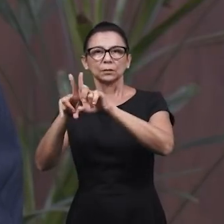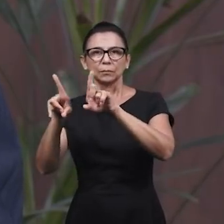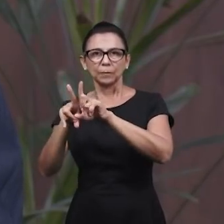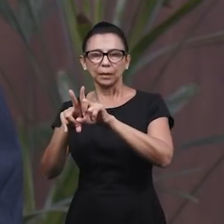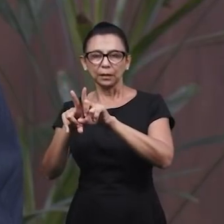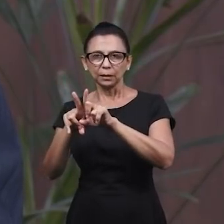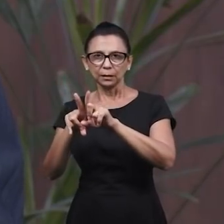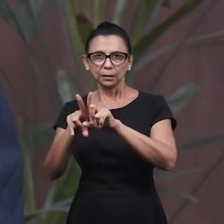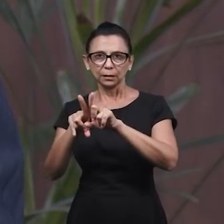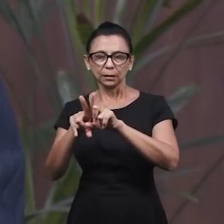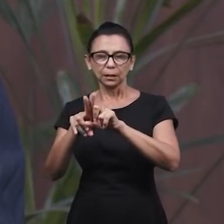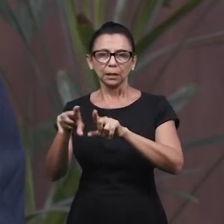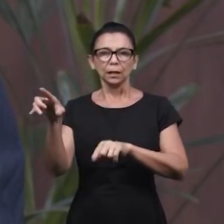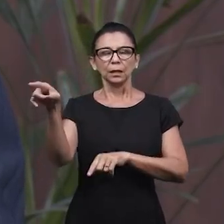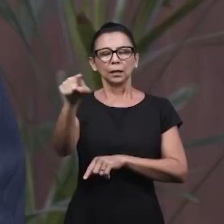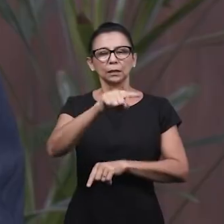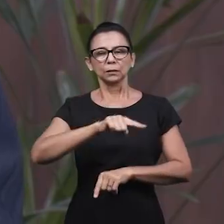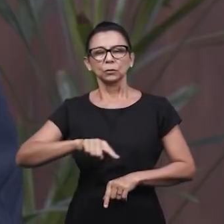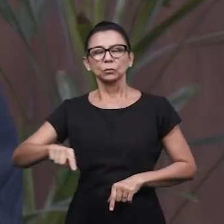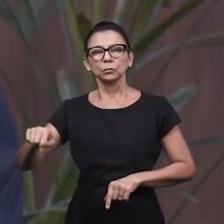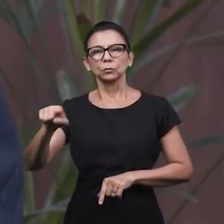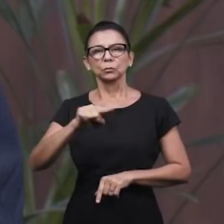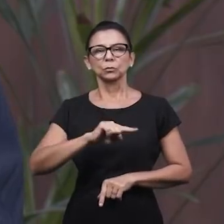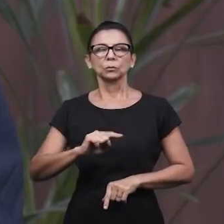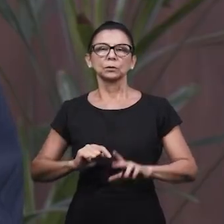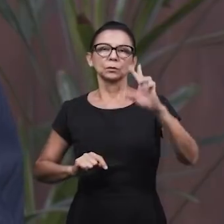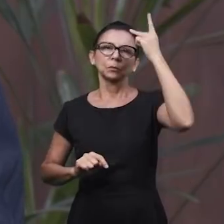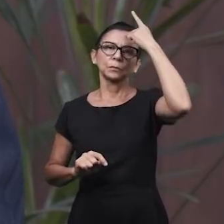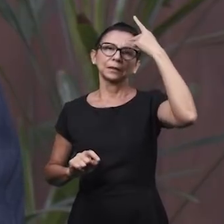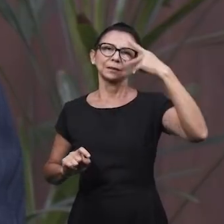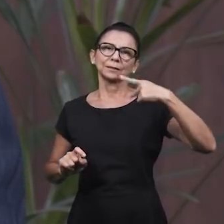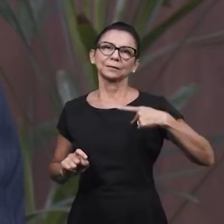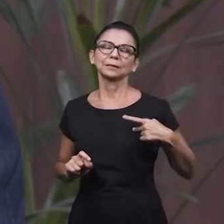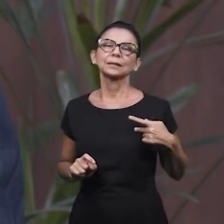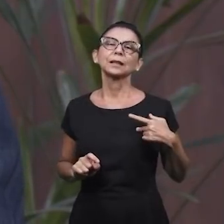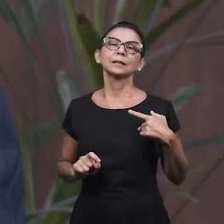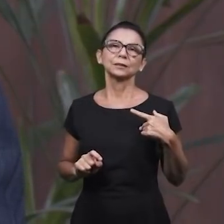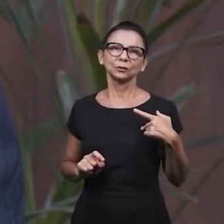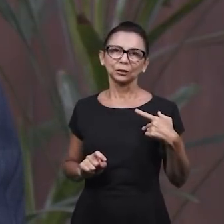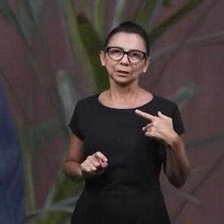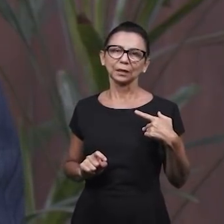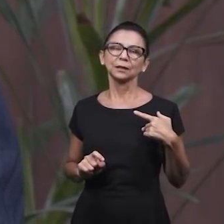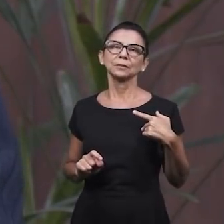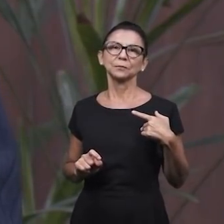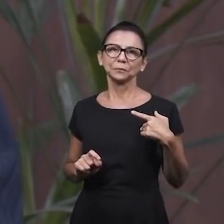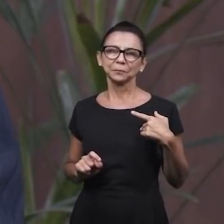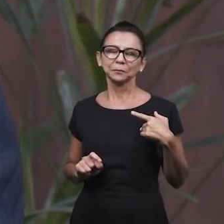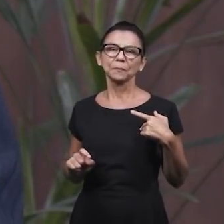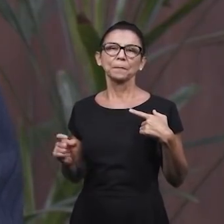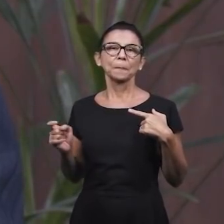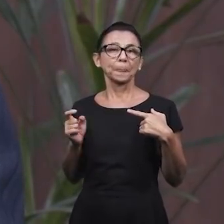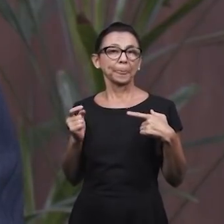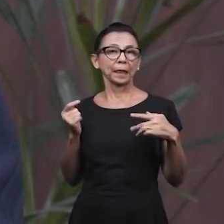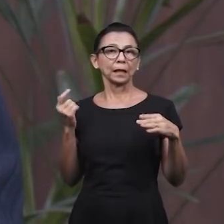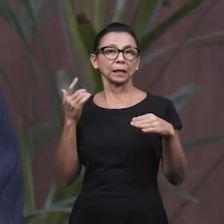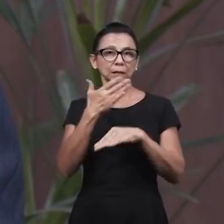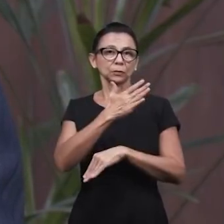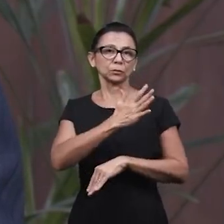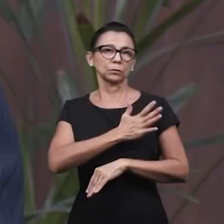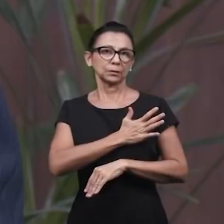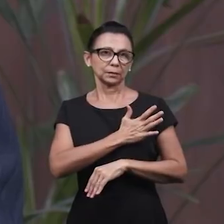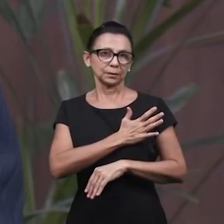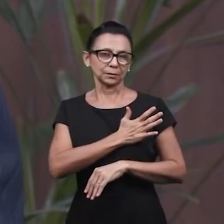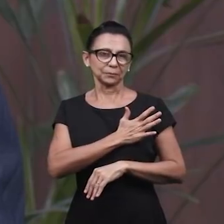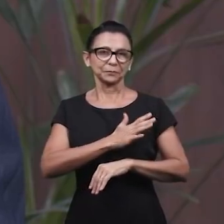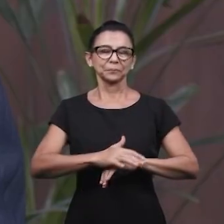homem que crê nele as fronteiras do reino de Deus. Ele ocupou, né, todos os limites do reino de Deus no coração do homem.